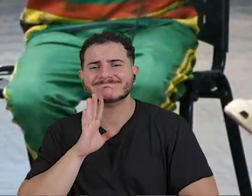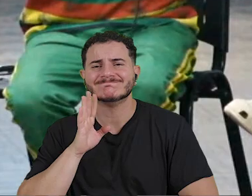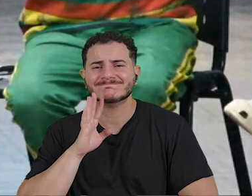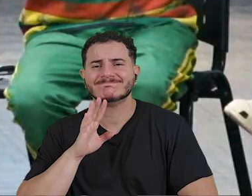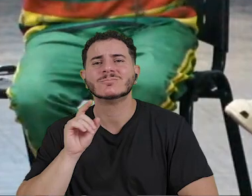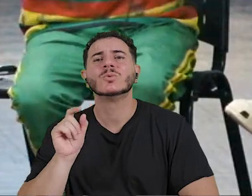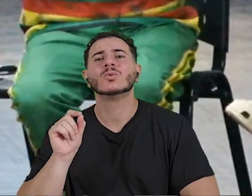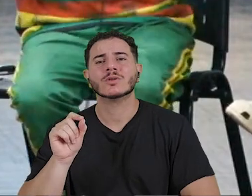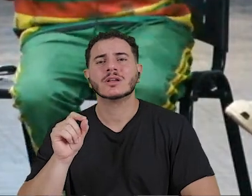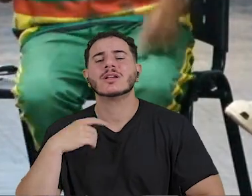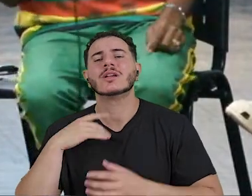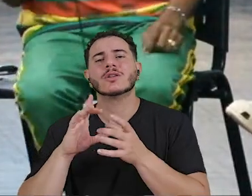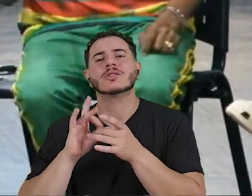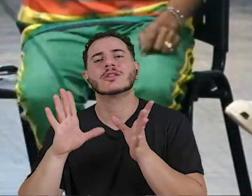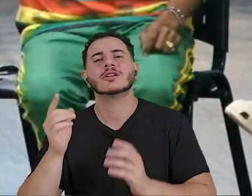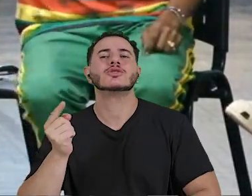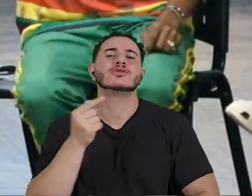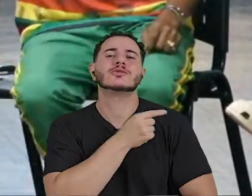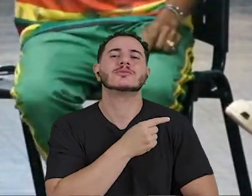deixei o resto aí.